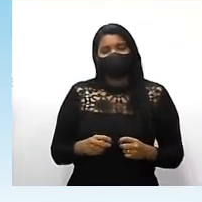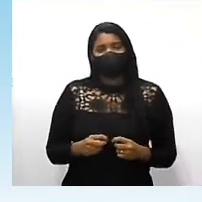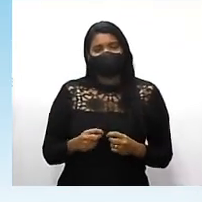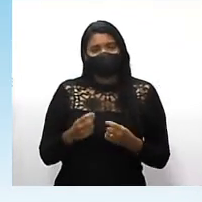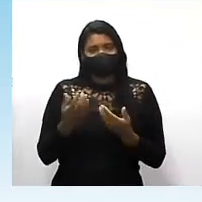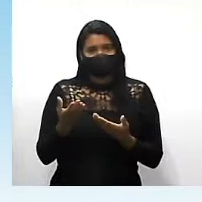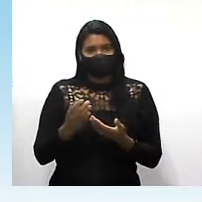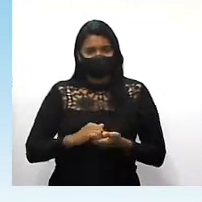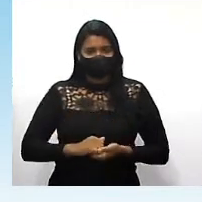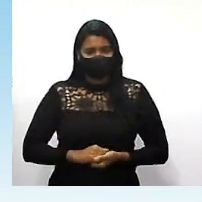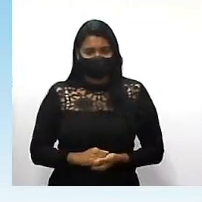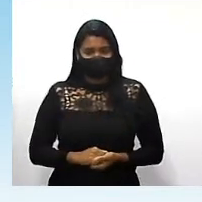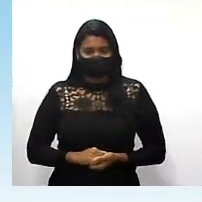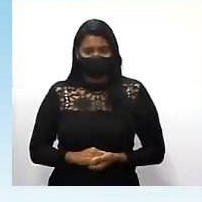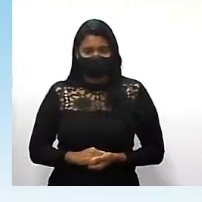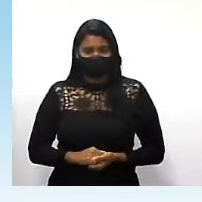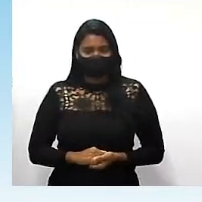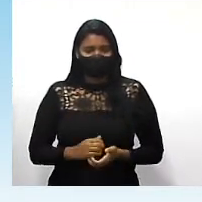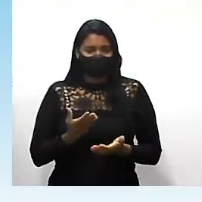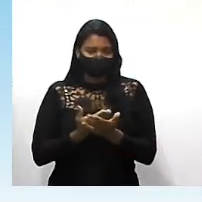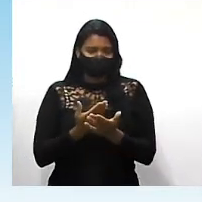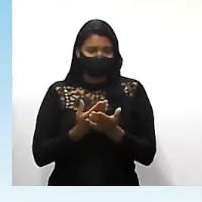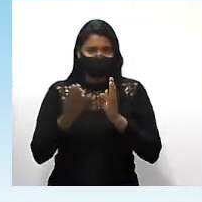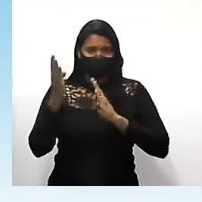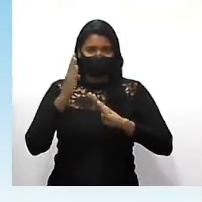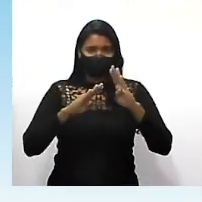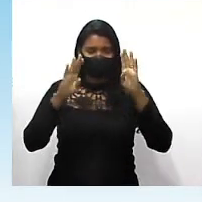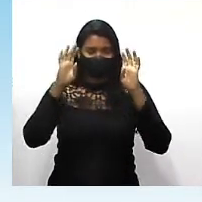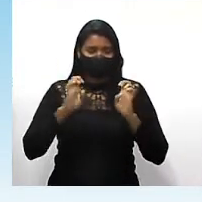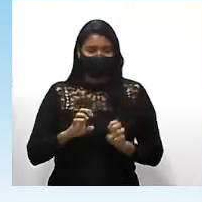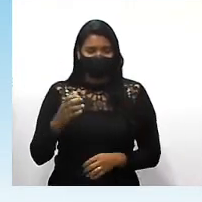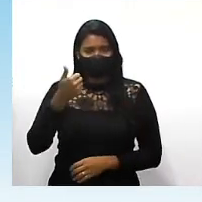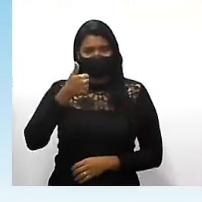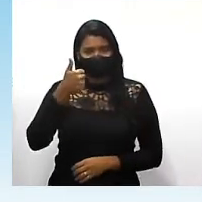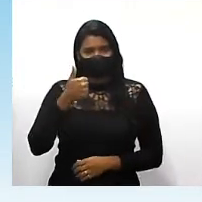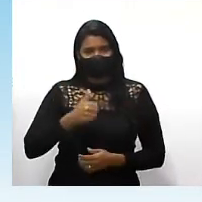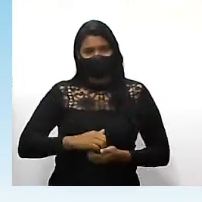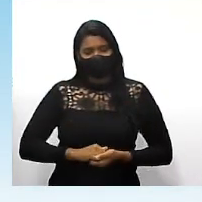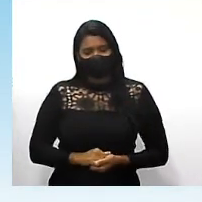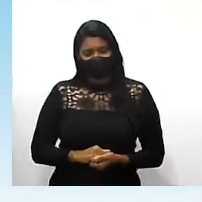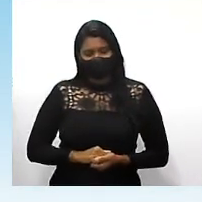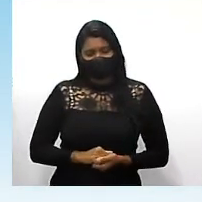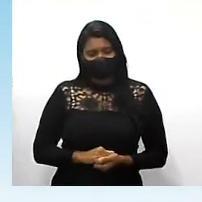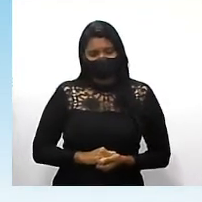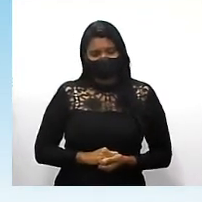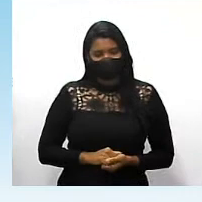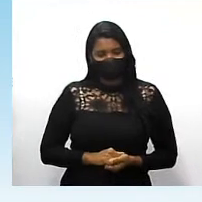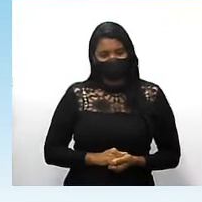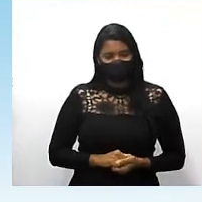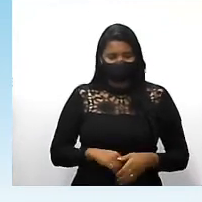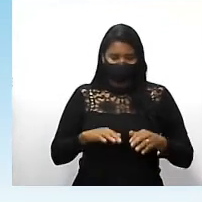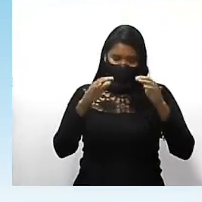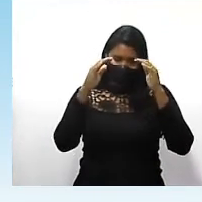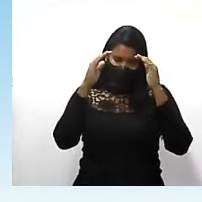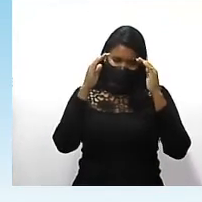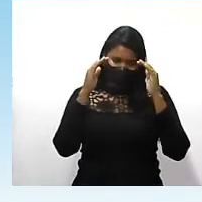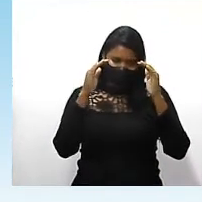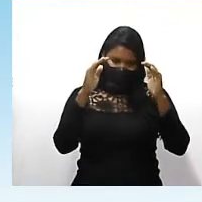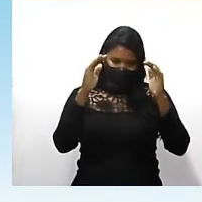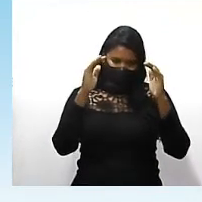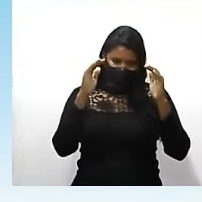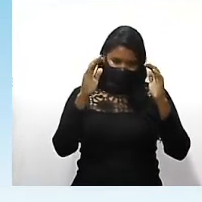dentro aqui, ó, em relação ao estudo da bioética. Primeira palavra, dignidade. A